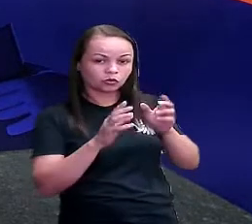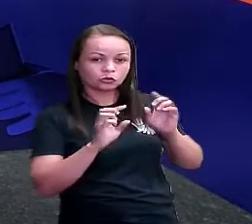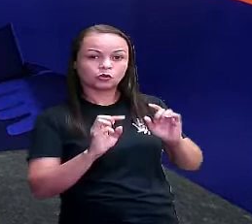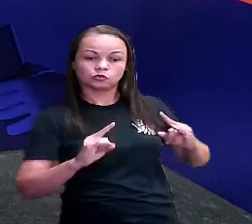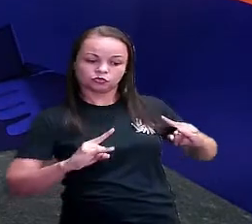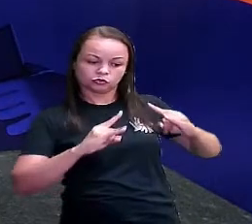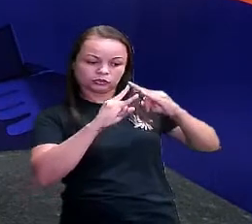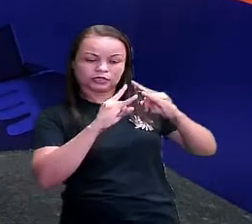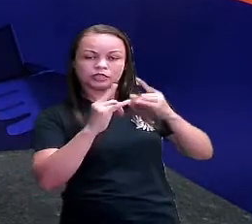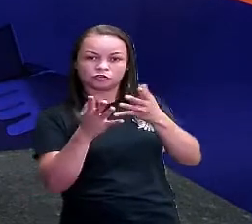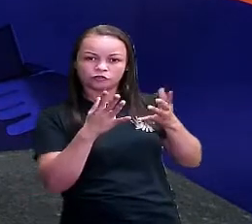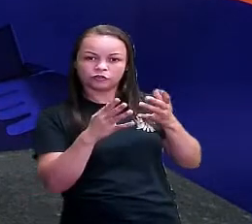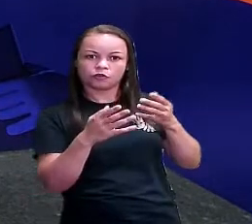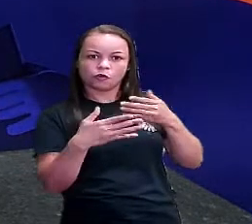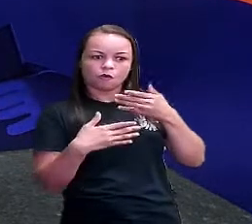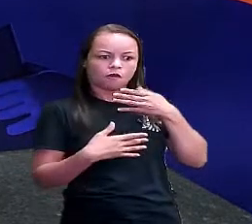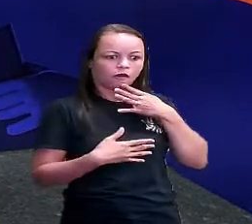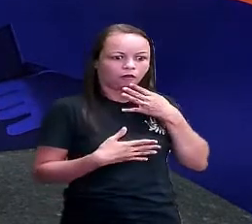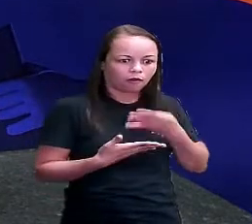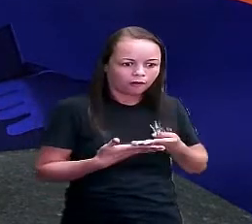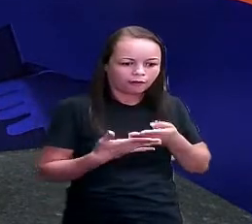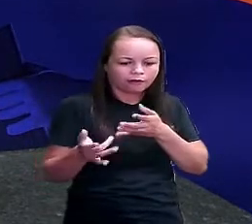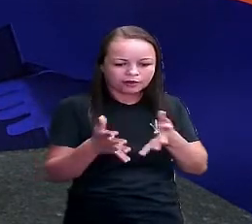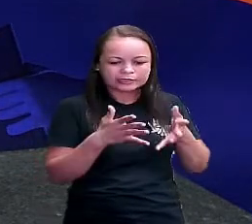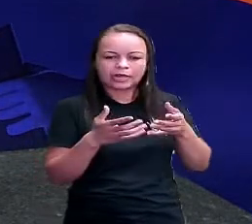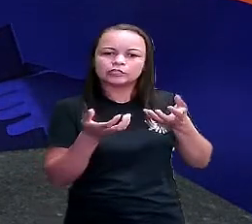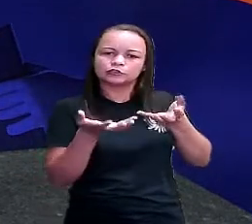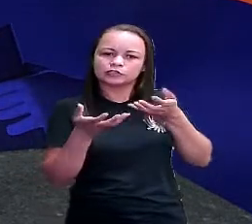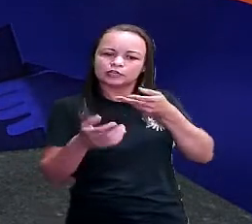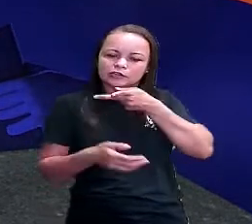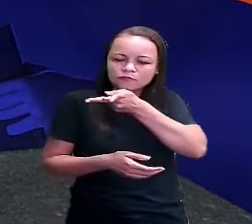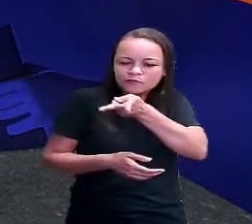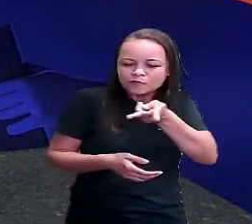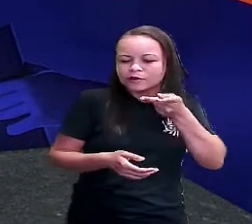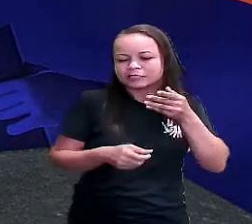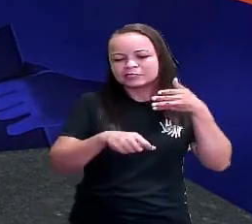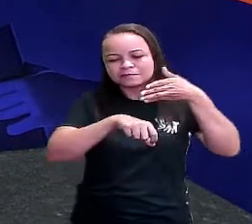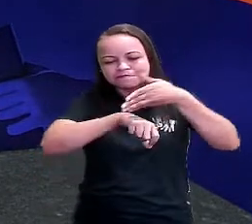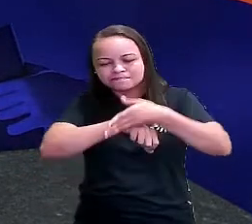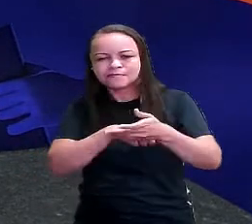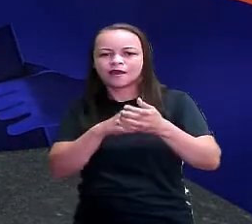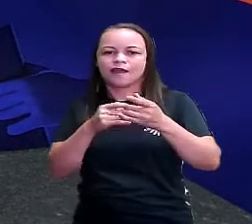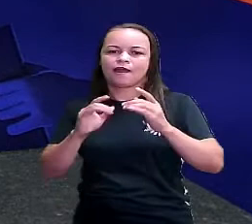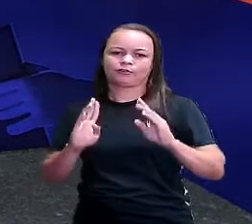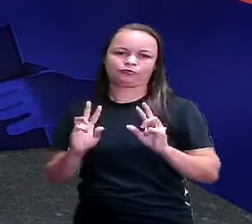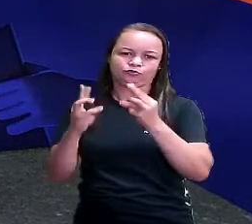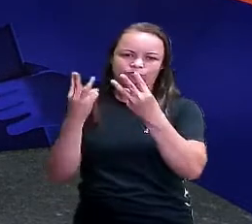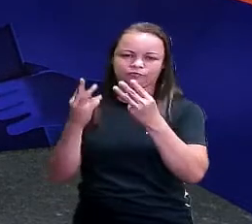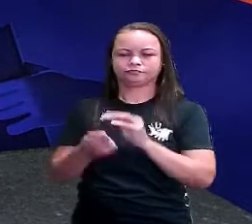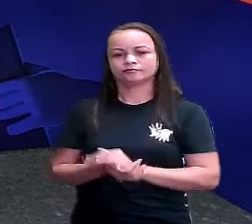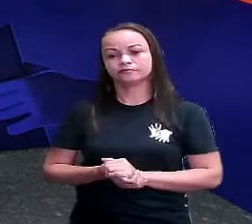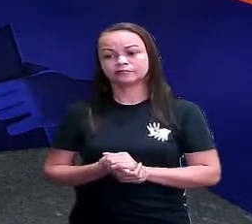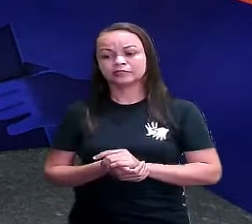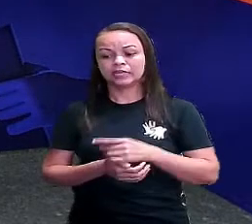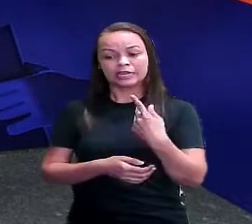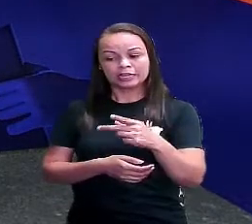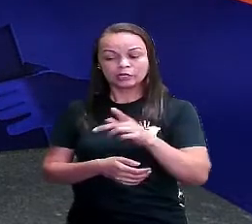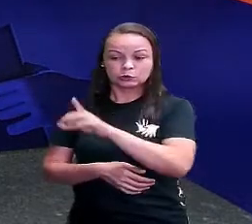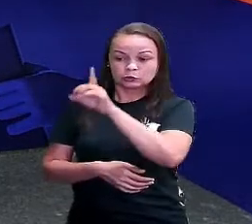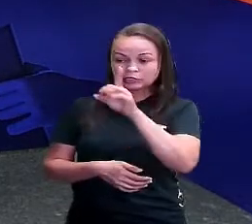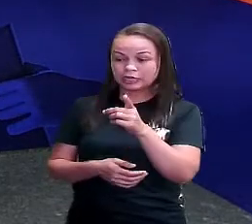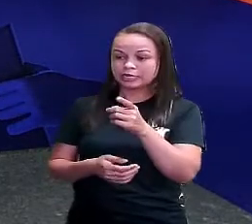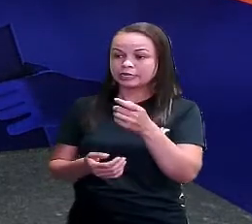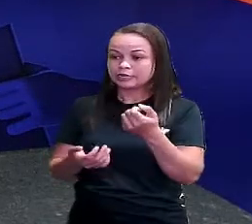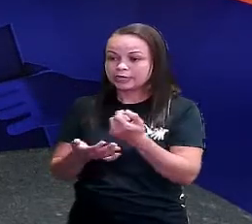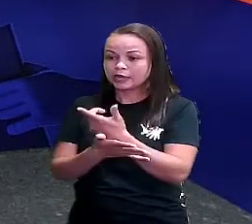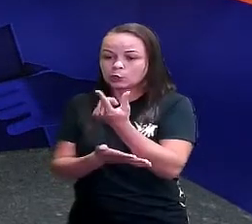do show também. Pinóquio, todo feliz, aceitou. E naquele dia ele ganhou algumas moedas de ouro e